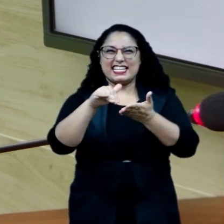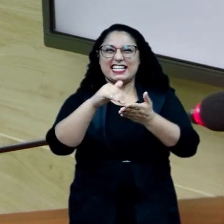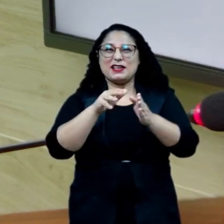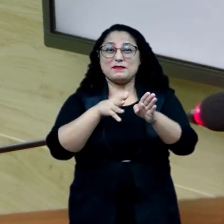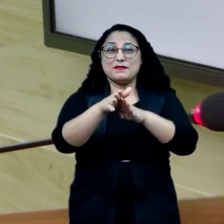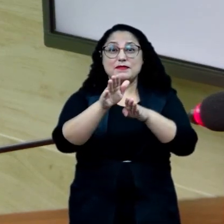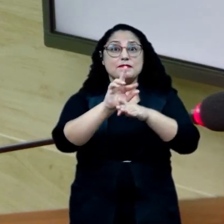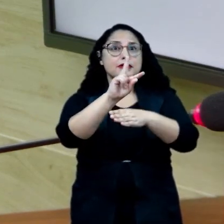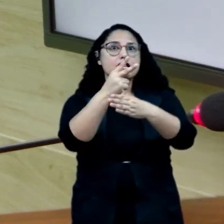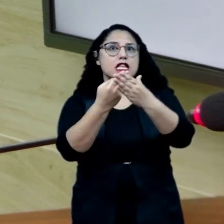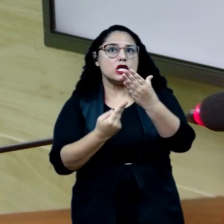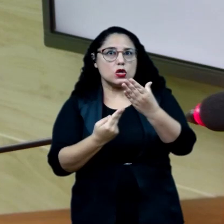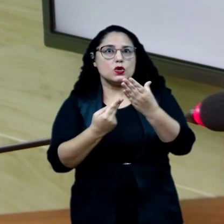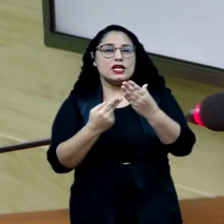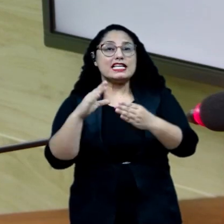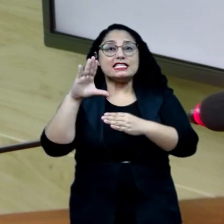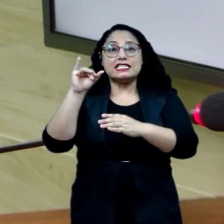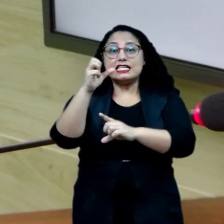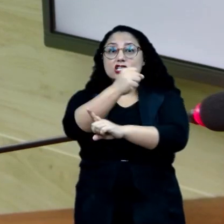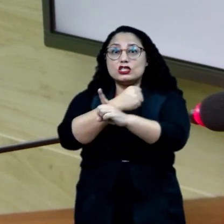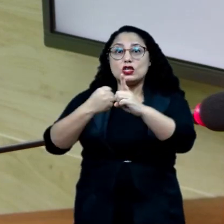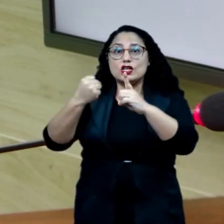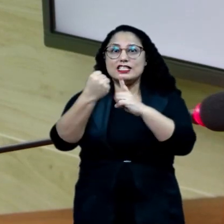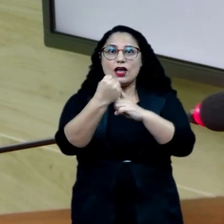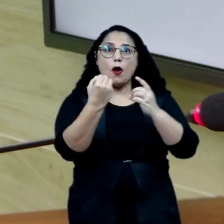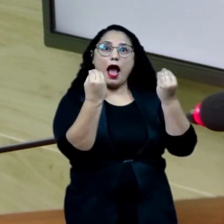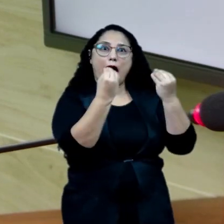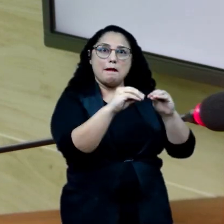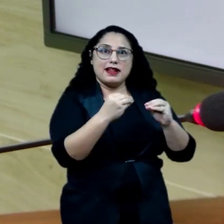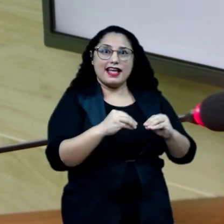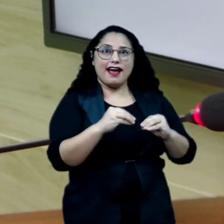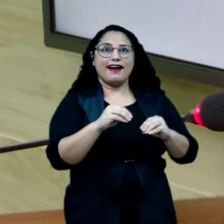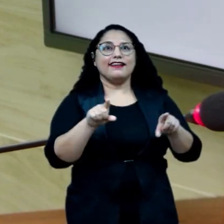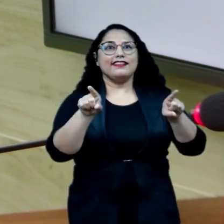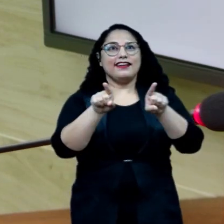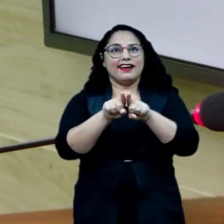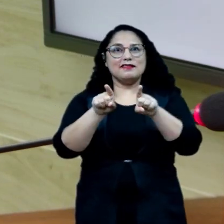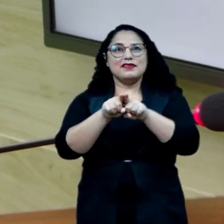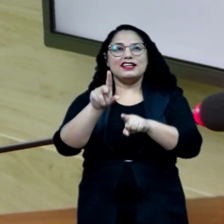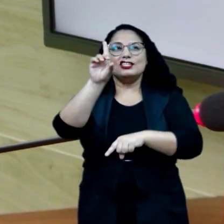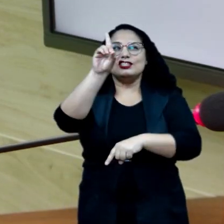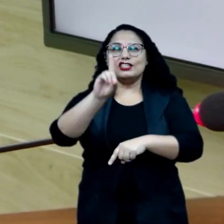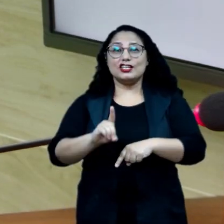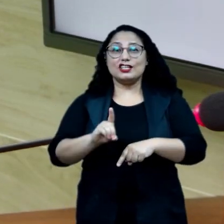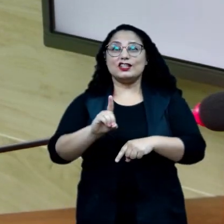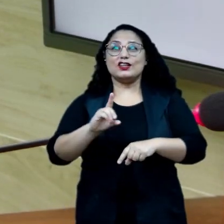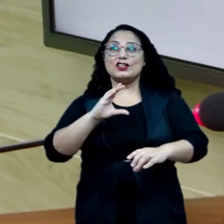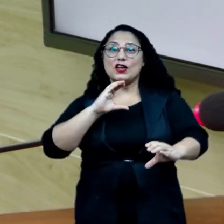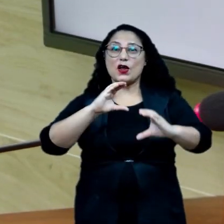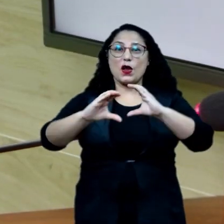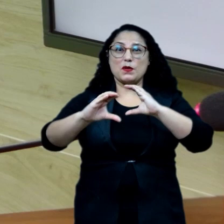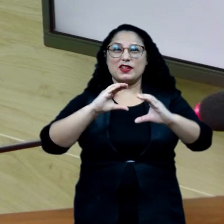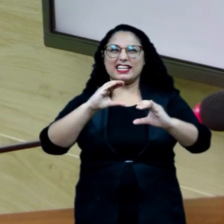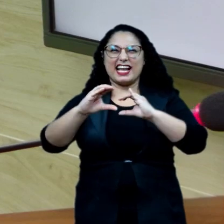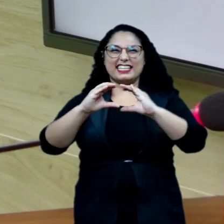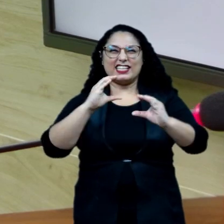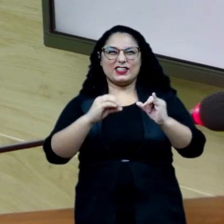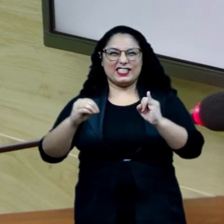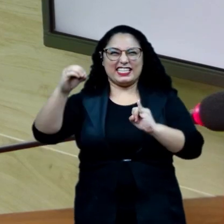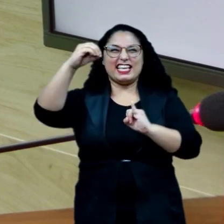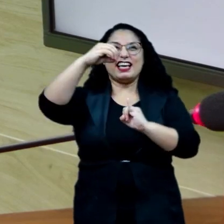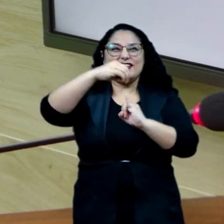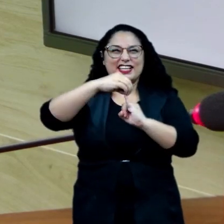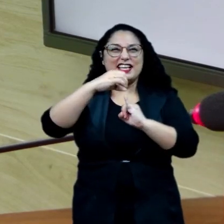Executivo Bilíngue e em Ciências Sociais Aplicadas. E ainda é diretor da Diretoria de Comunicação do IFB.